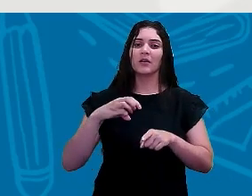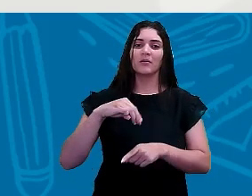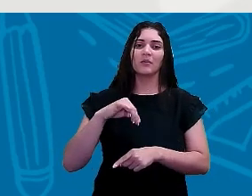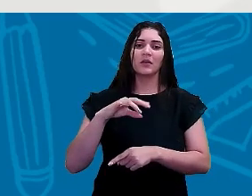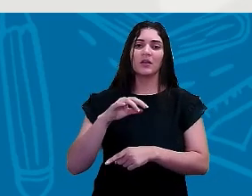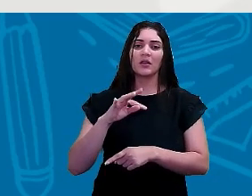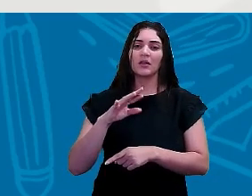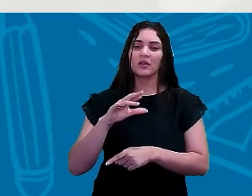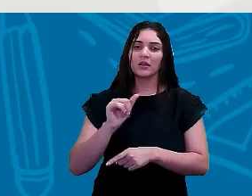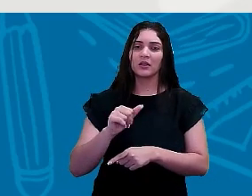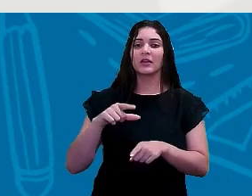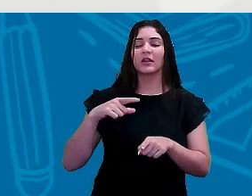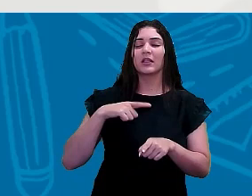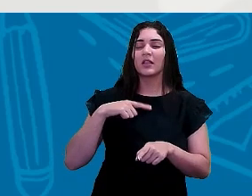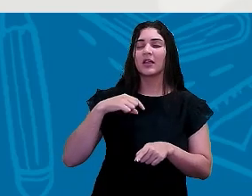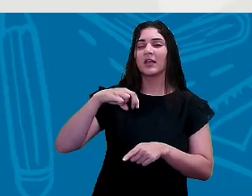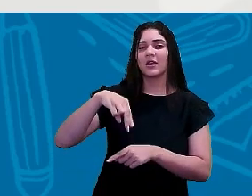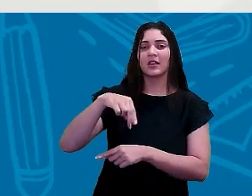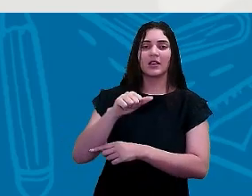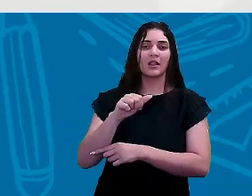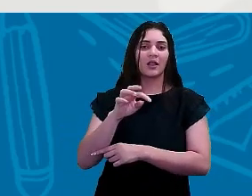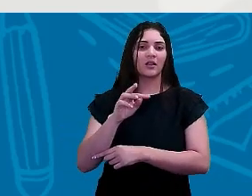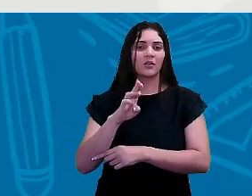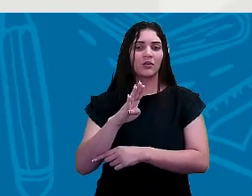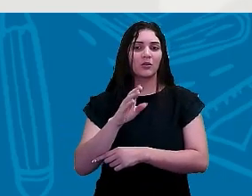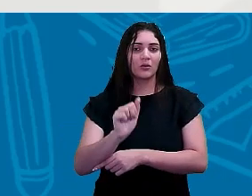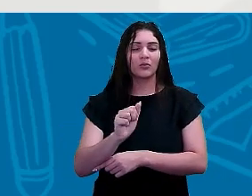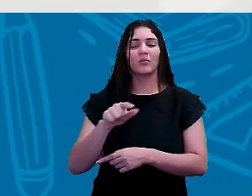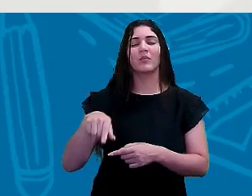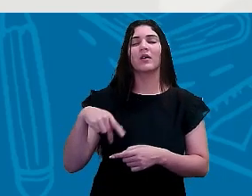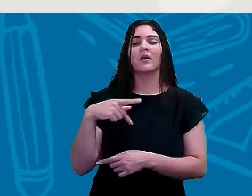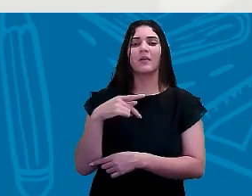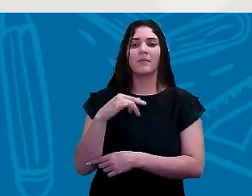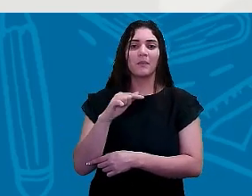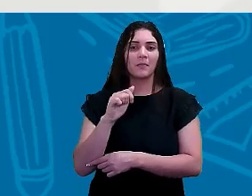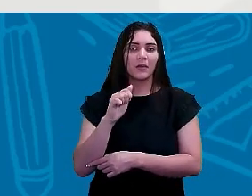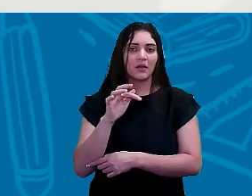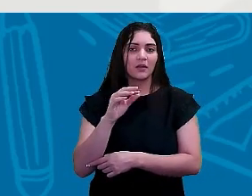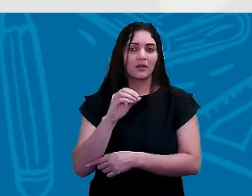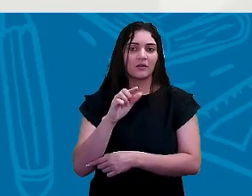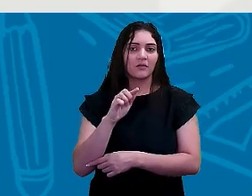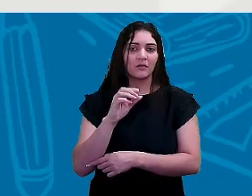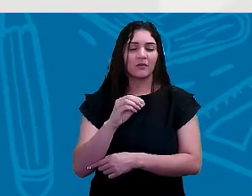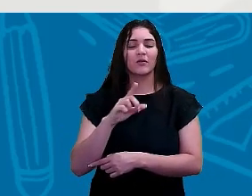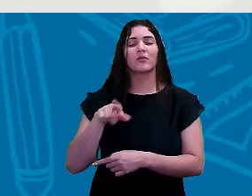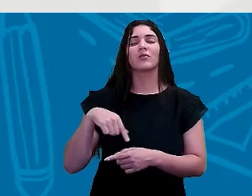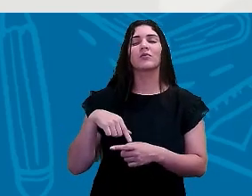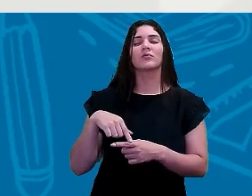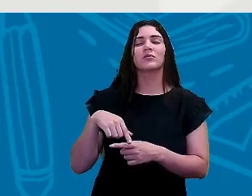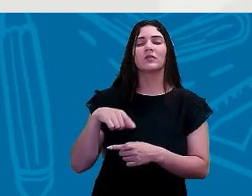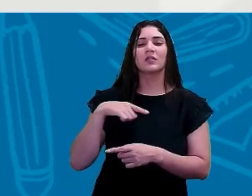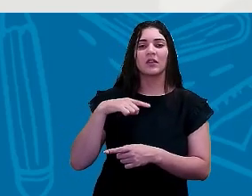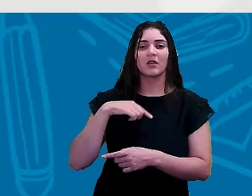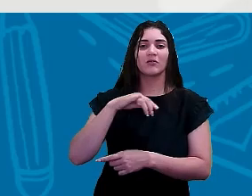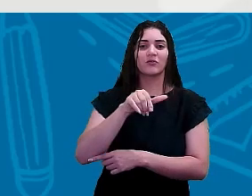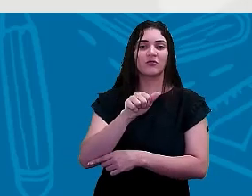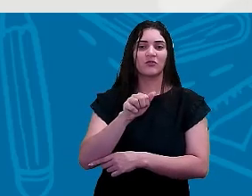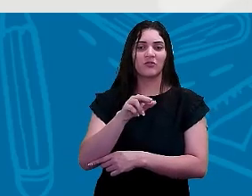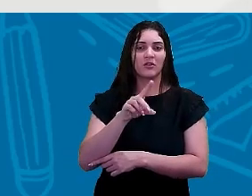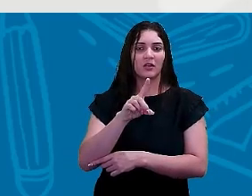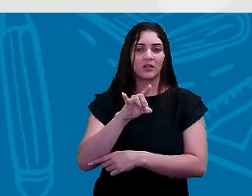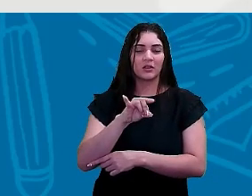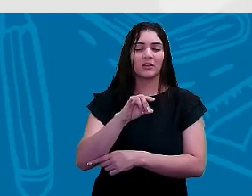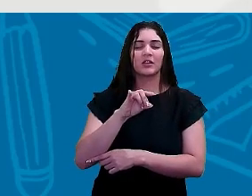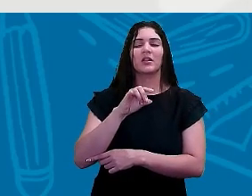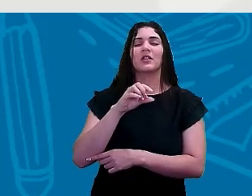temos Natuba, temos o Pinga Fogo, temos o Irã, temos o Jardim Piranga, temos também Jardim